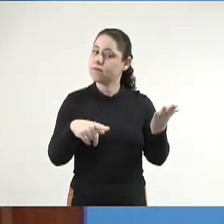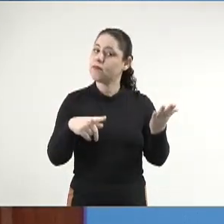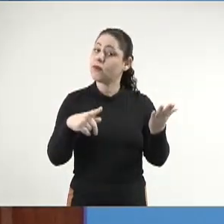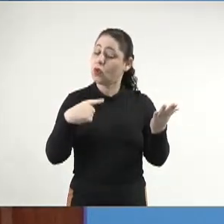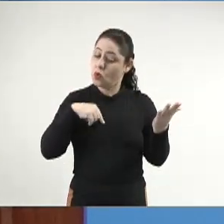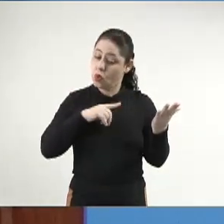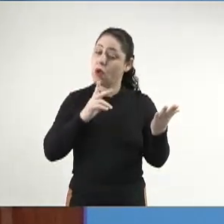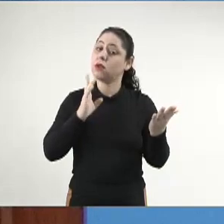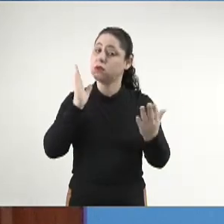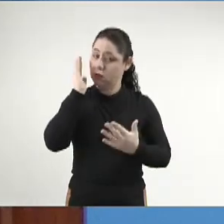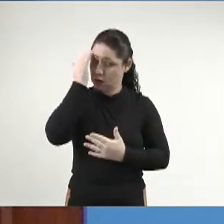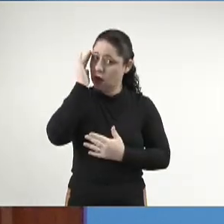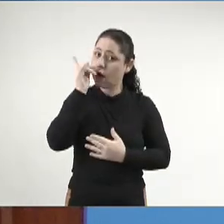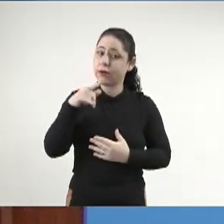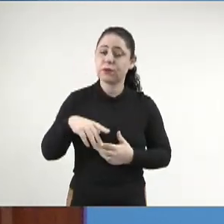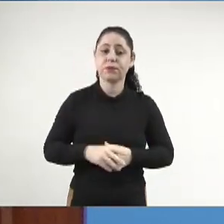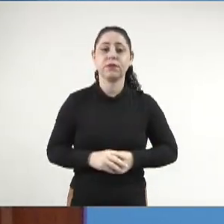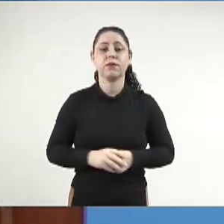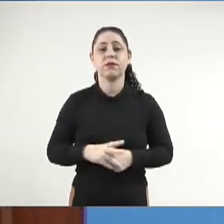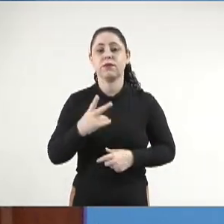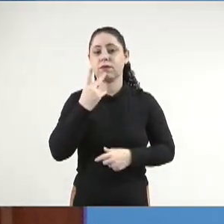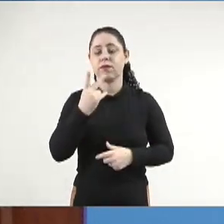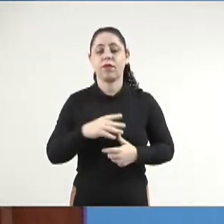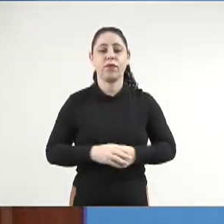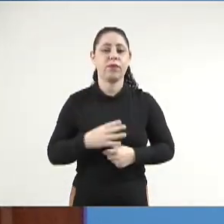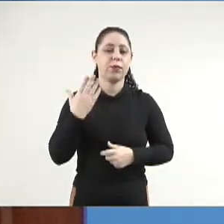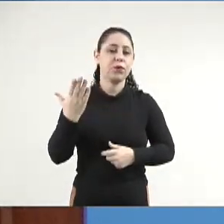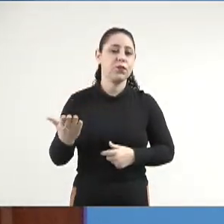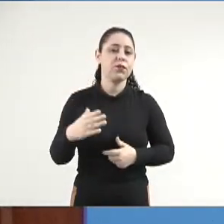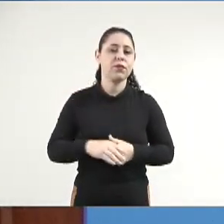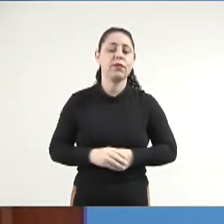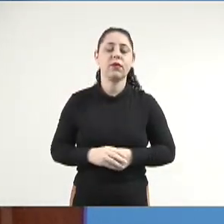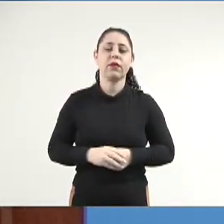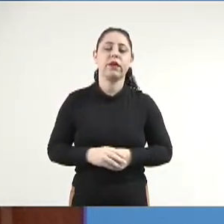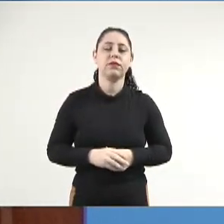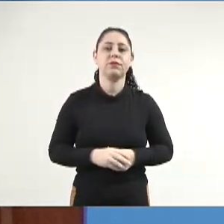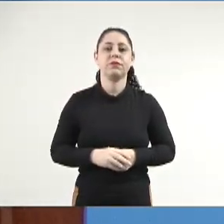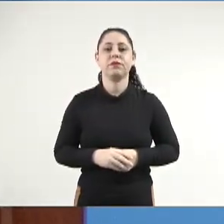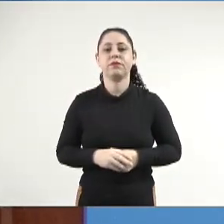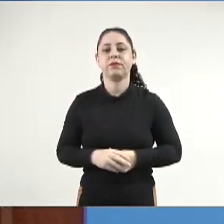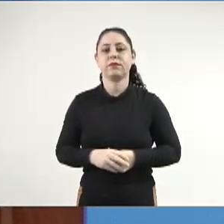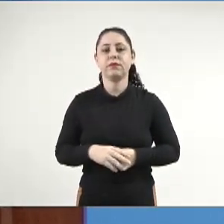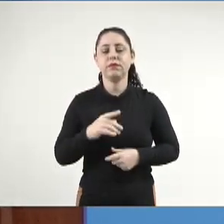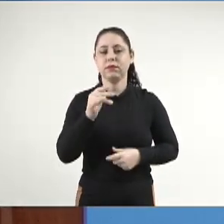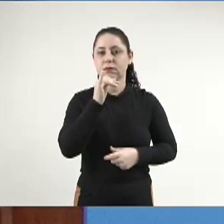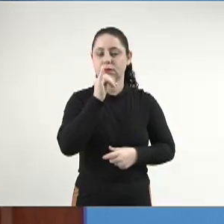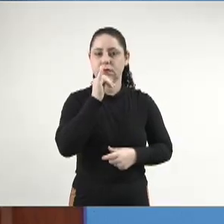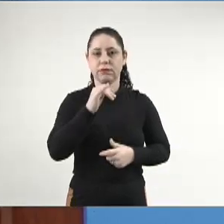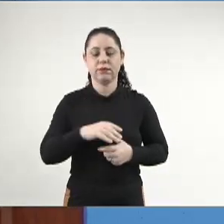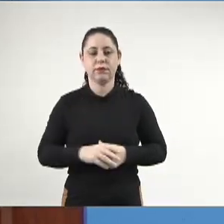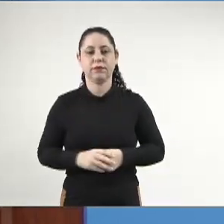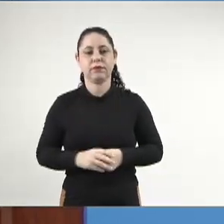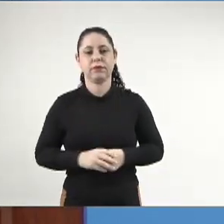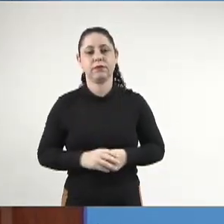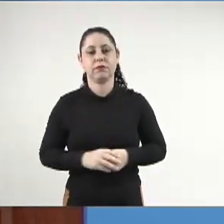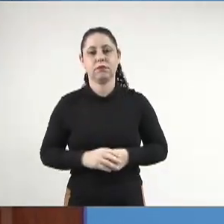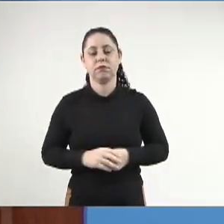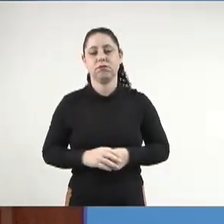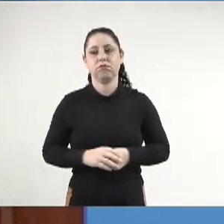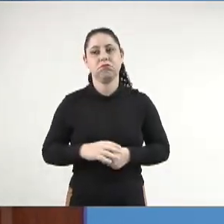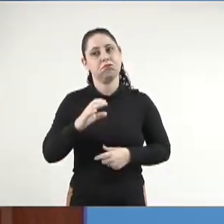Cá entre nós, né? Estava falando com Vossa Excelência sobre a questão, por exemplo, né, da questão de água. Campo Grande